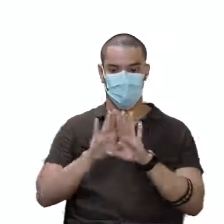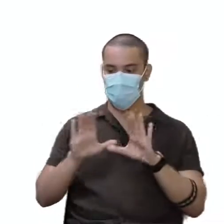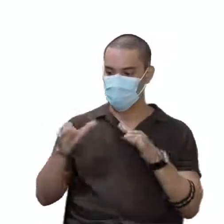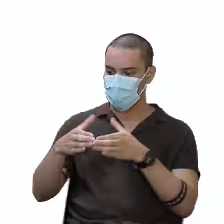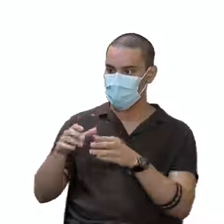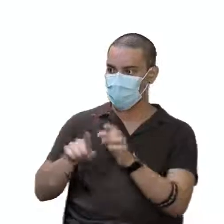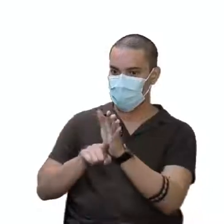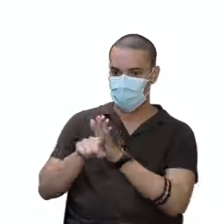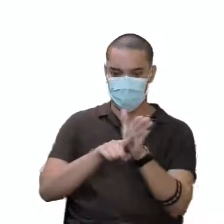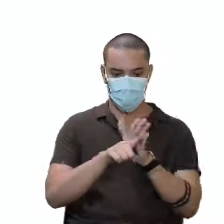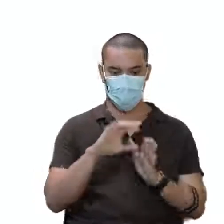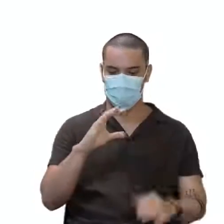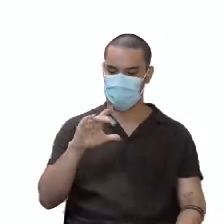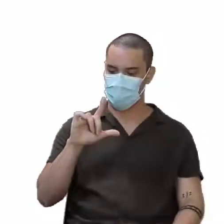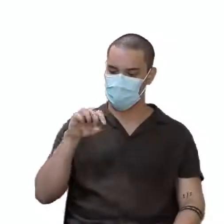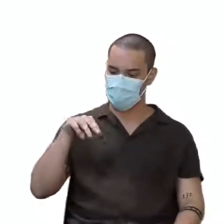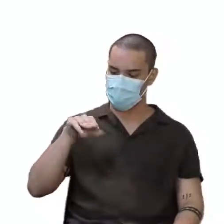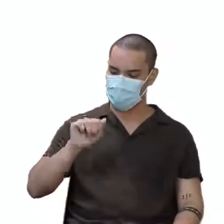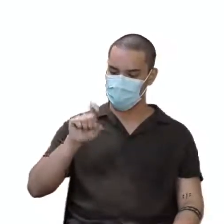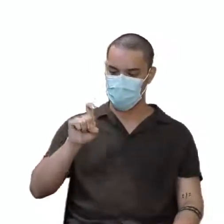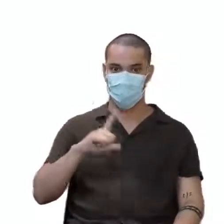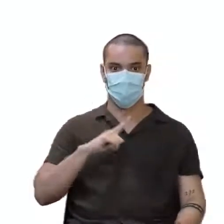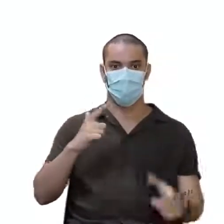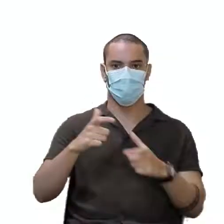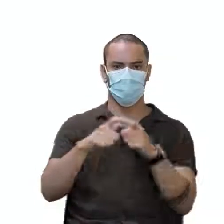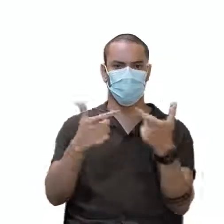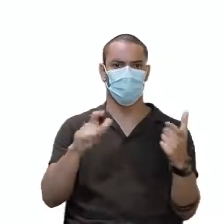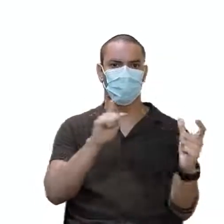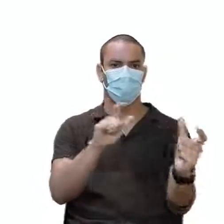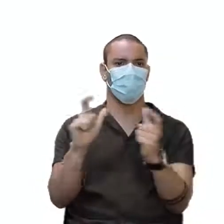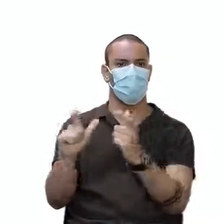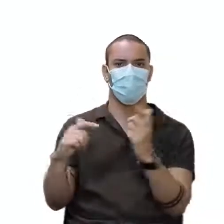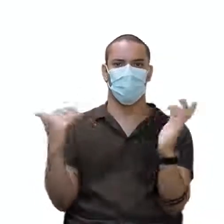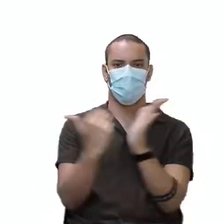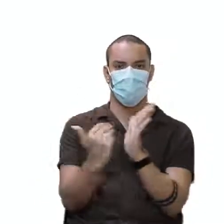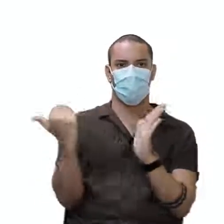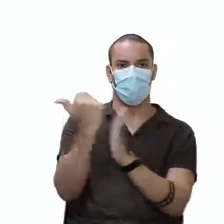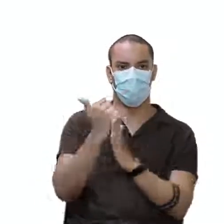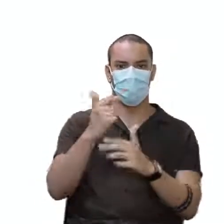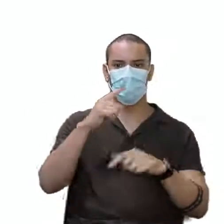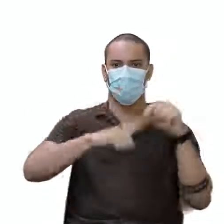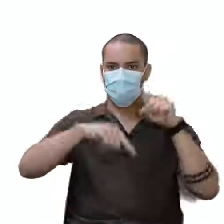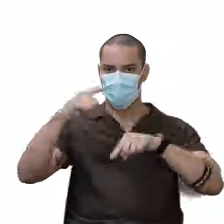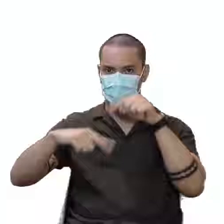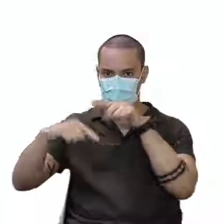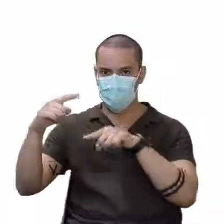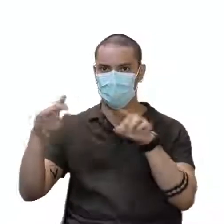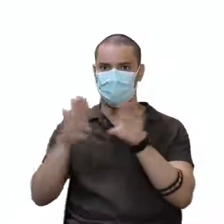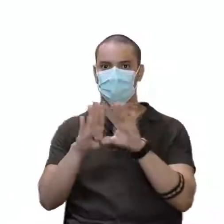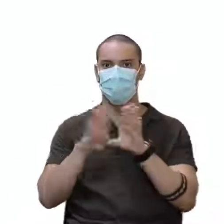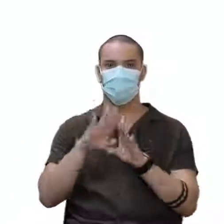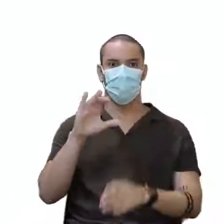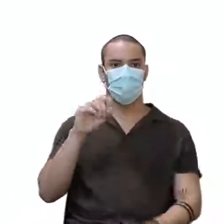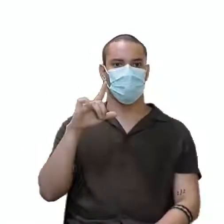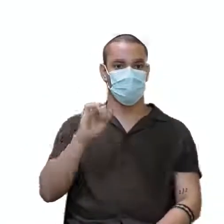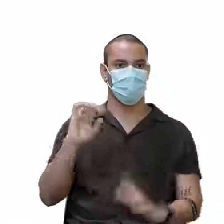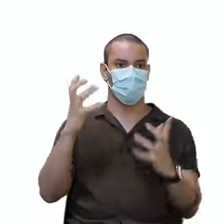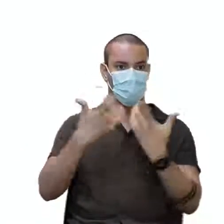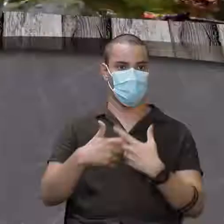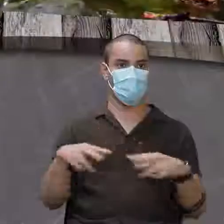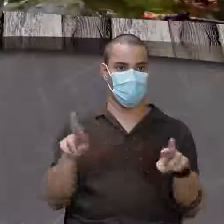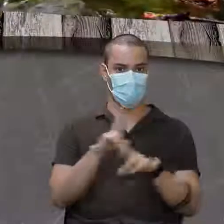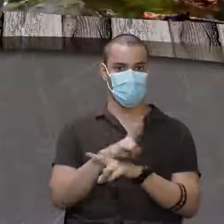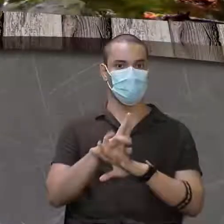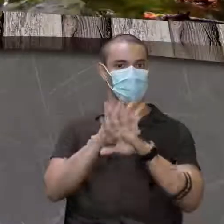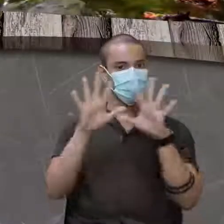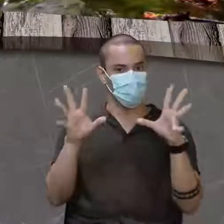comunidade clímax está em grande parte associada ao aumento dessa variedade de espécies, da complexidade das relações.